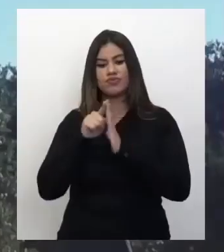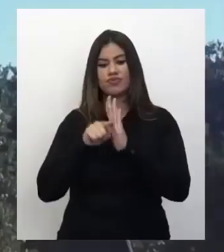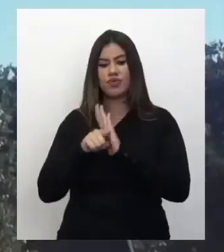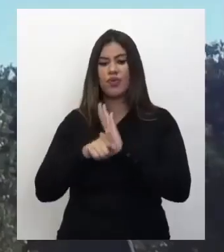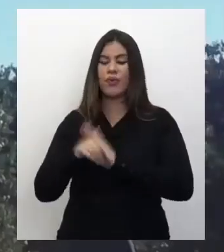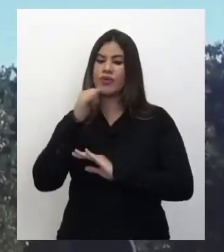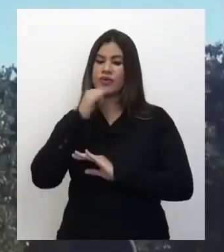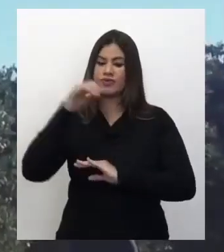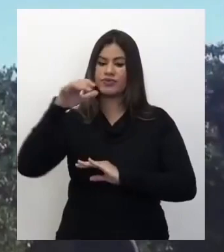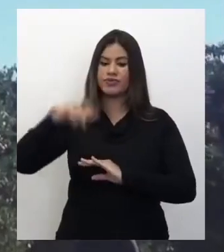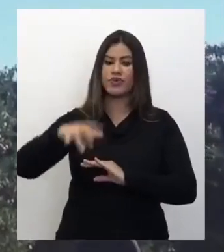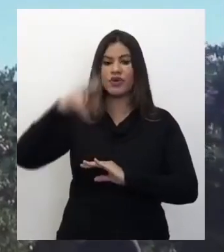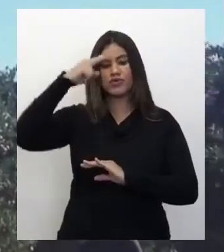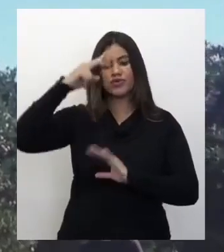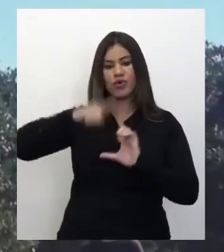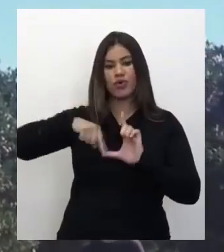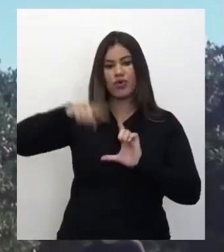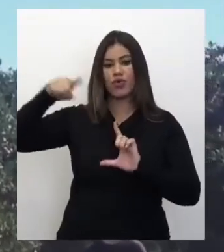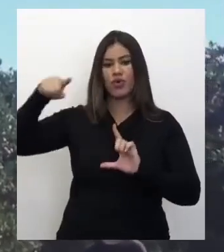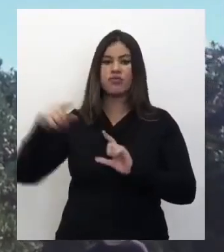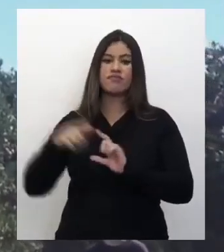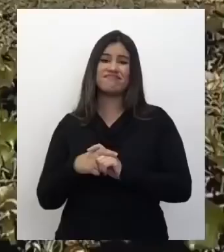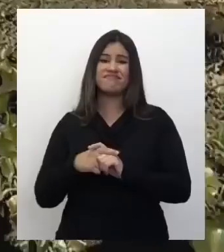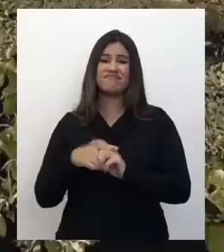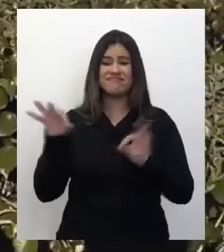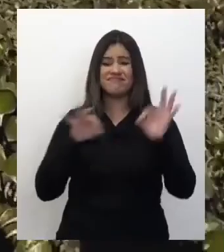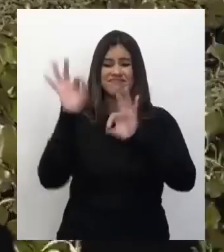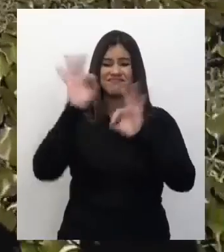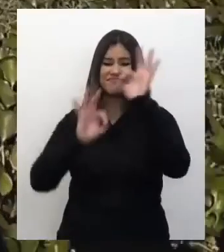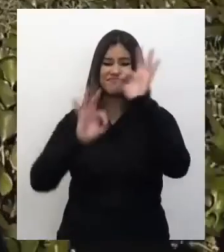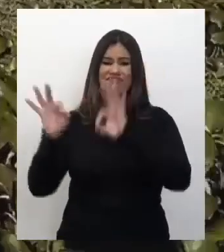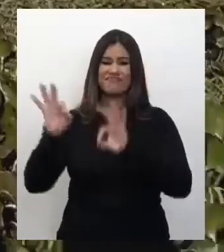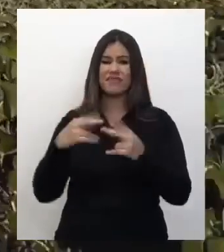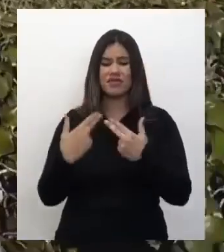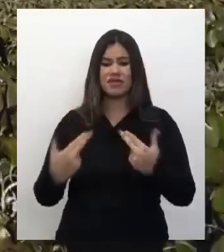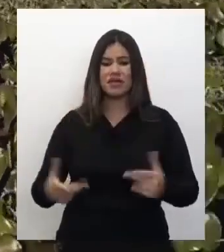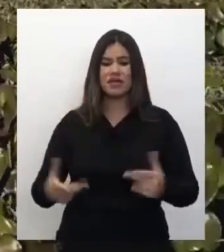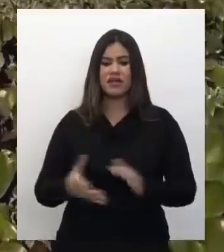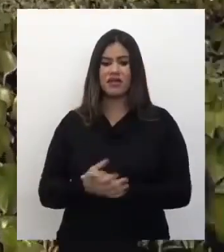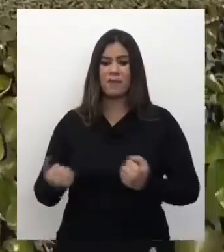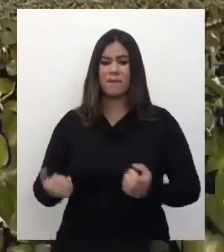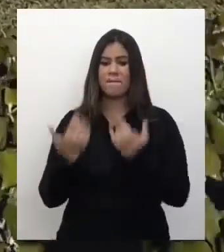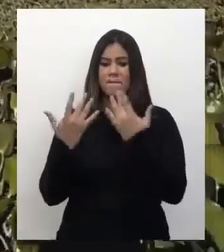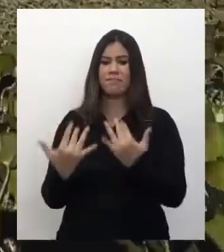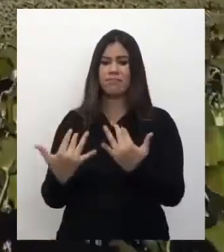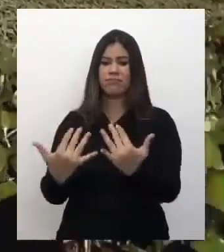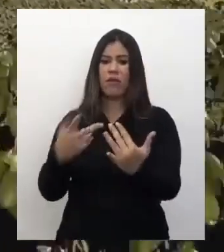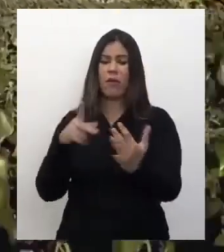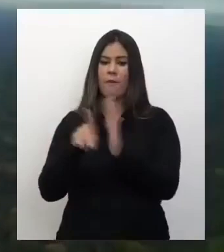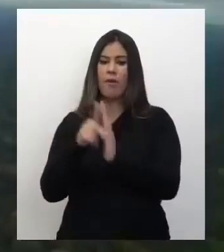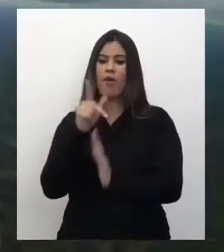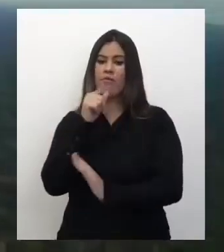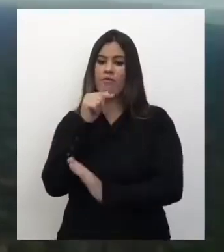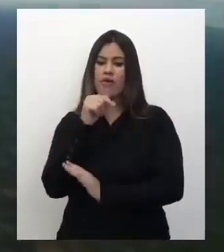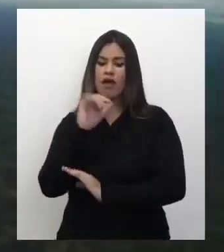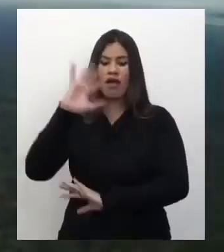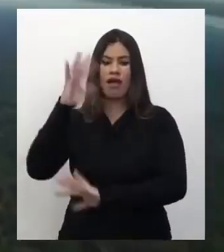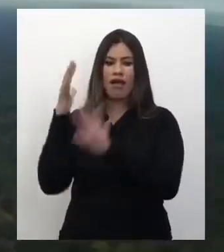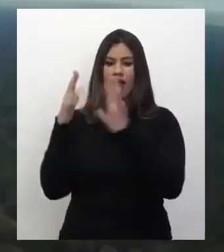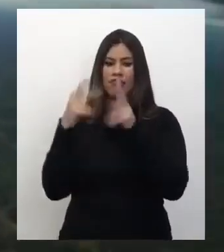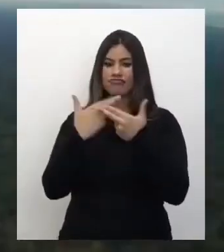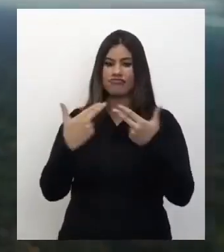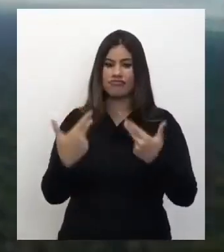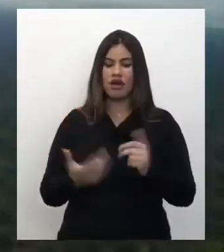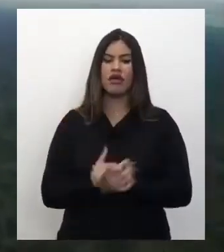de uma área, o controle de pragas na agricultura, a população de vegetações aquáticas, espécies de árvores, entre outras.